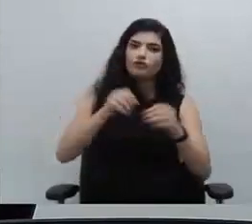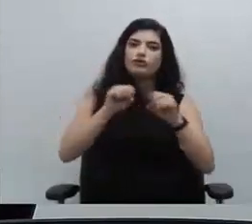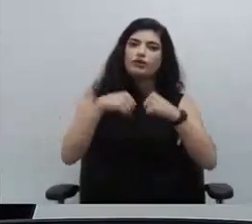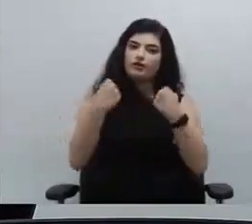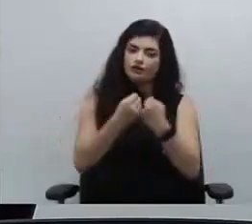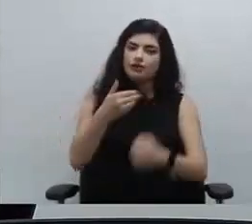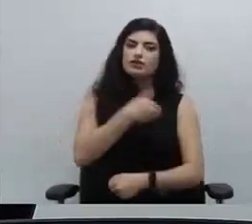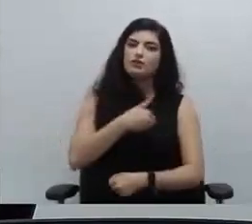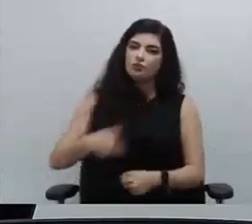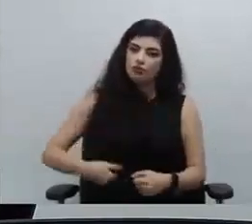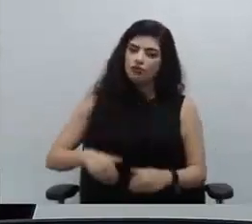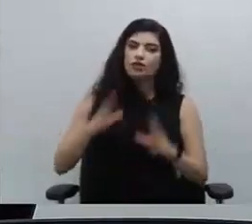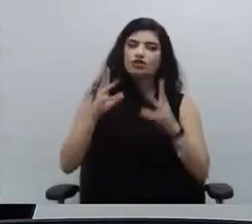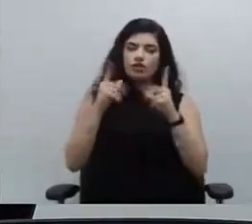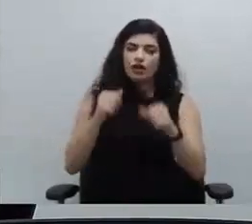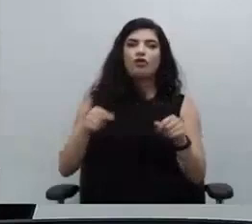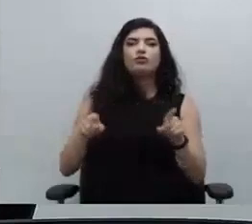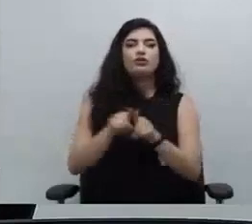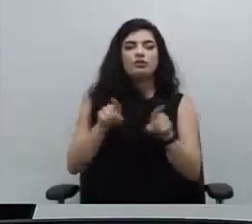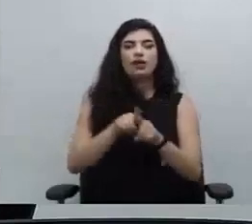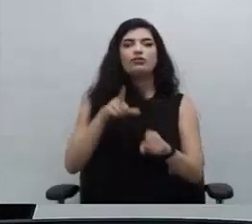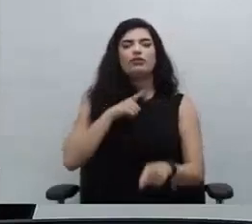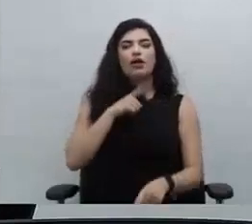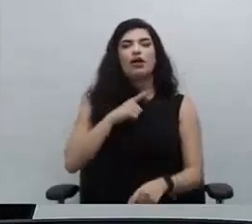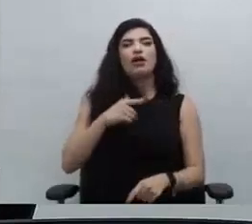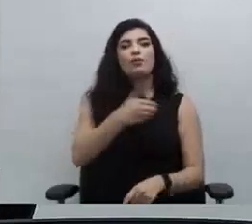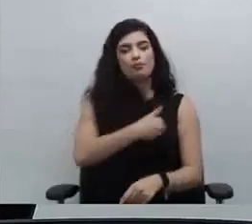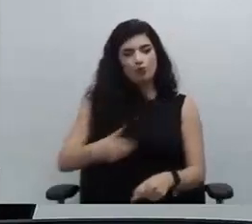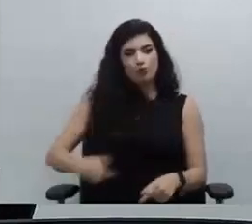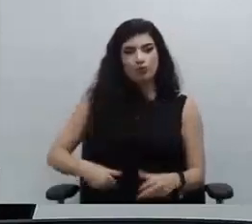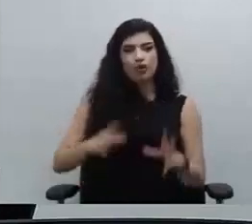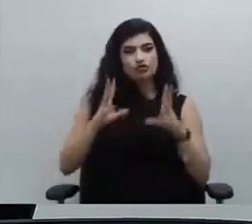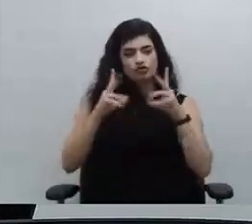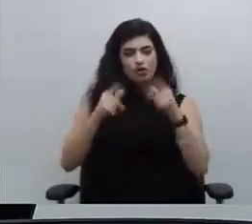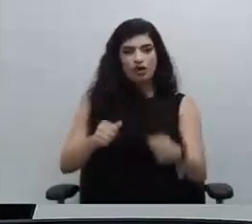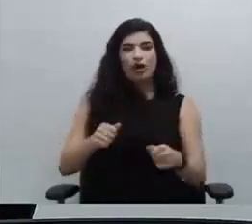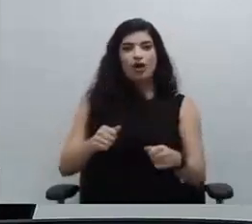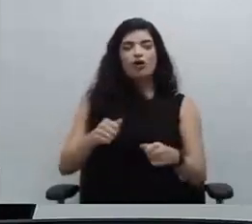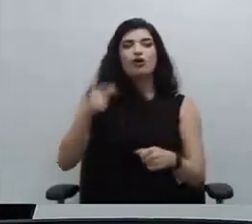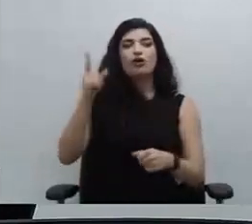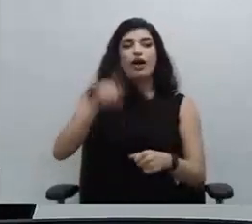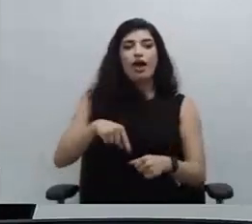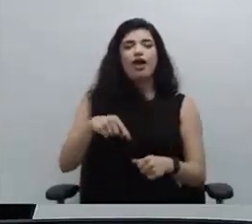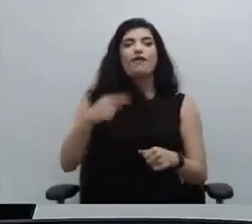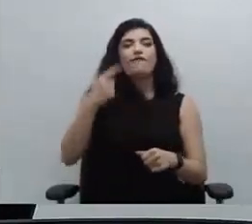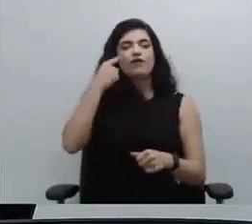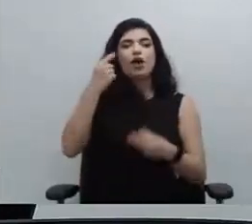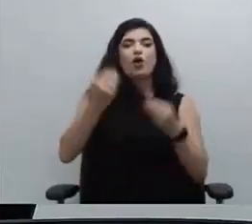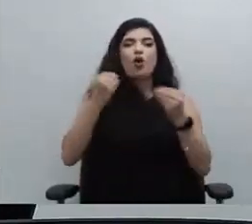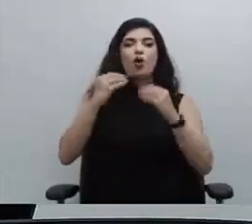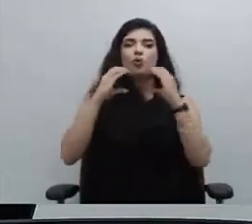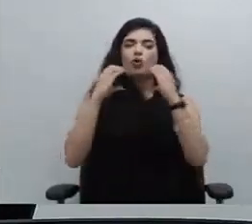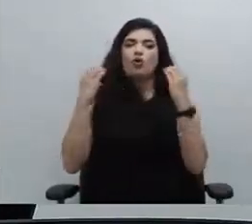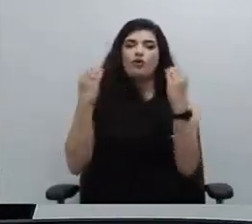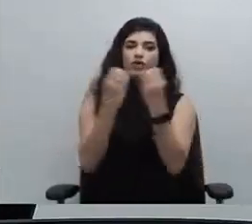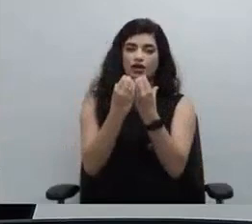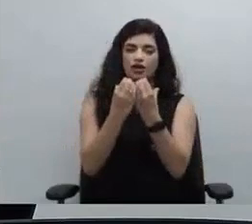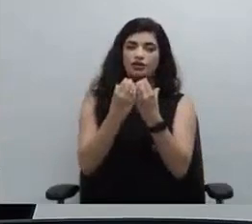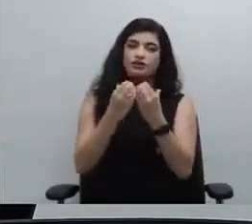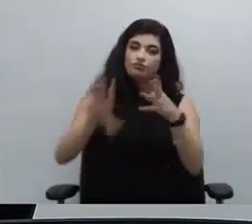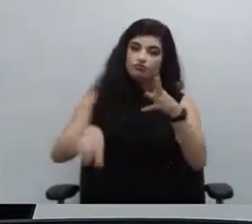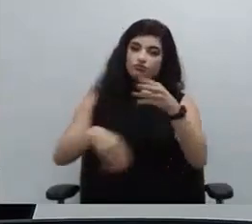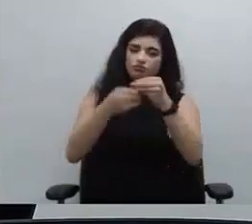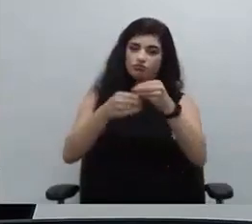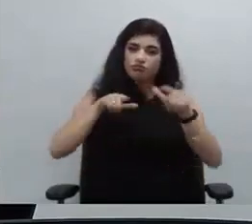Pública Geral e às subdefensorias públicas gerais para que no 10º ciclo de conferências, sejam